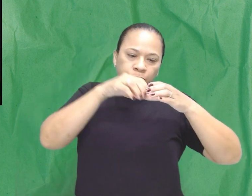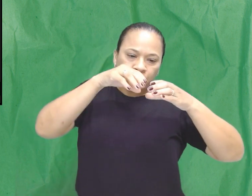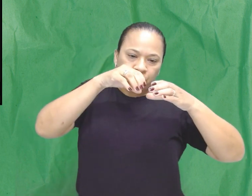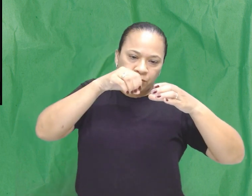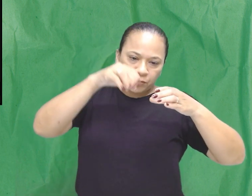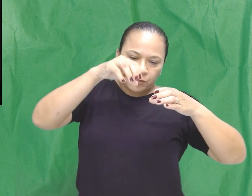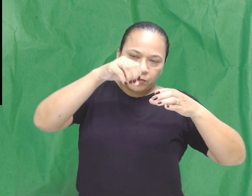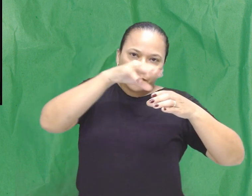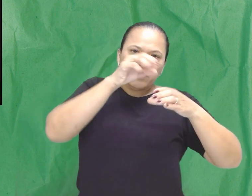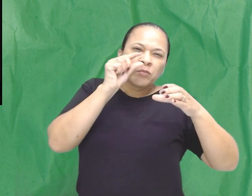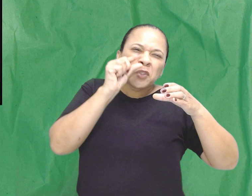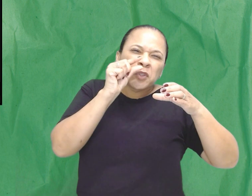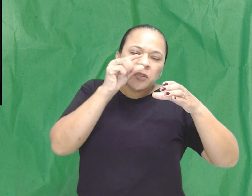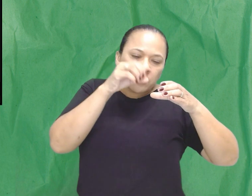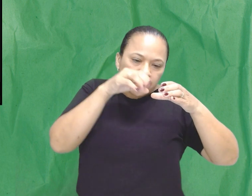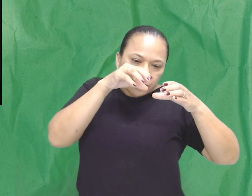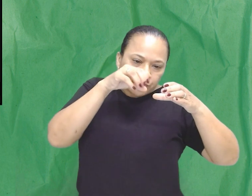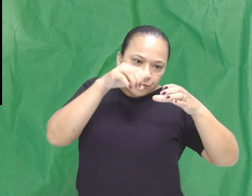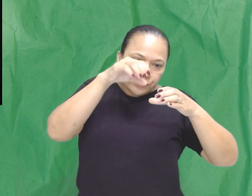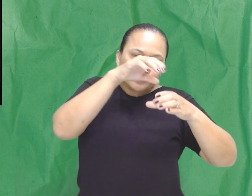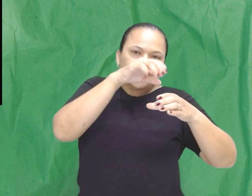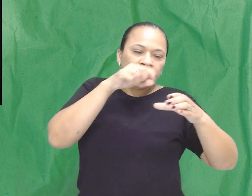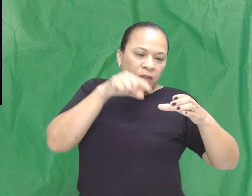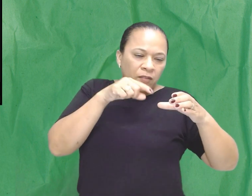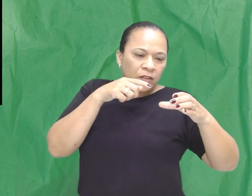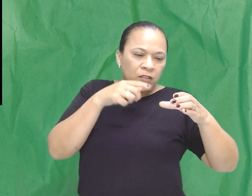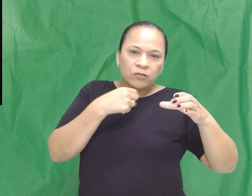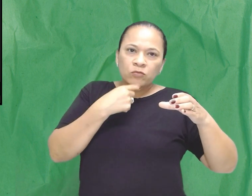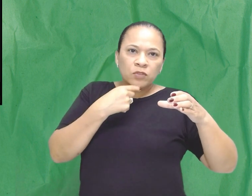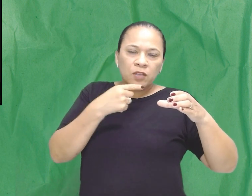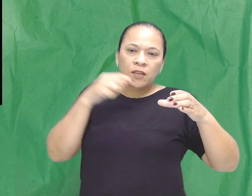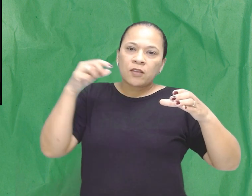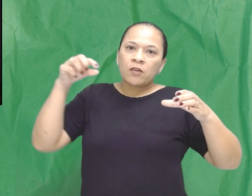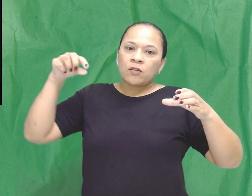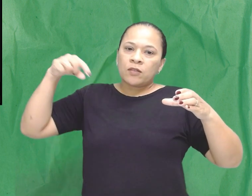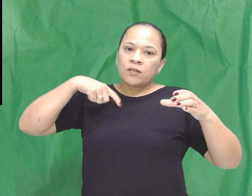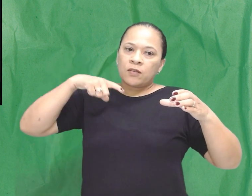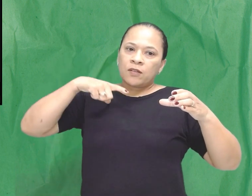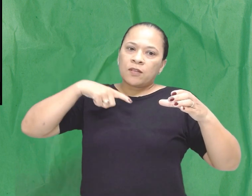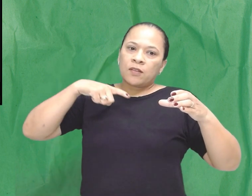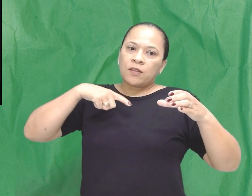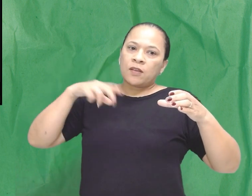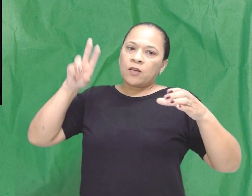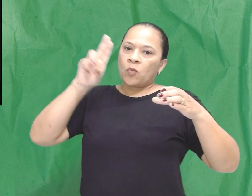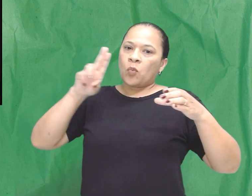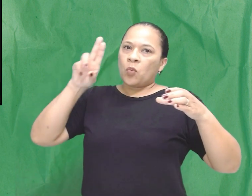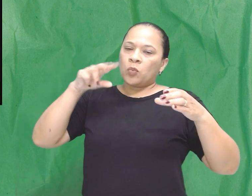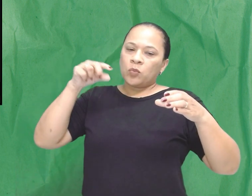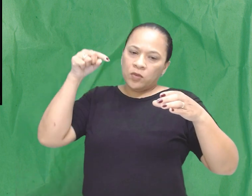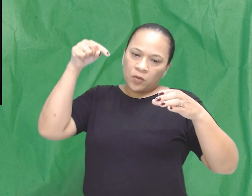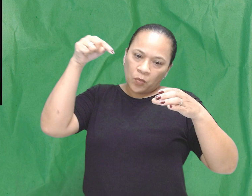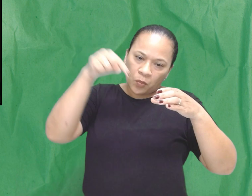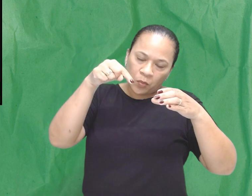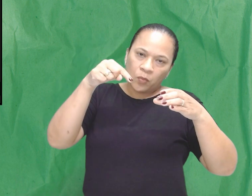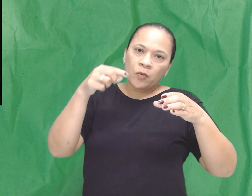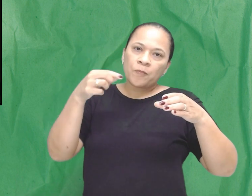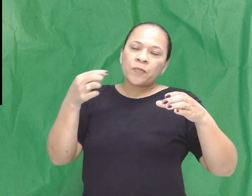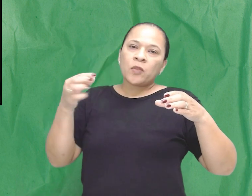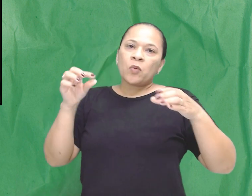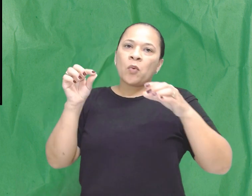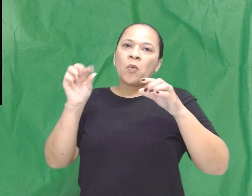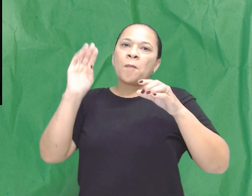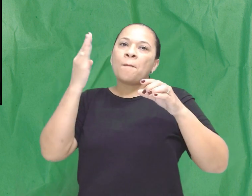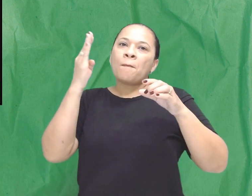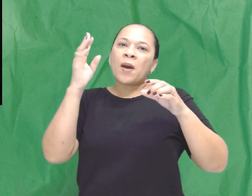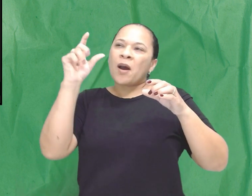da superfície. Se elas não estourarem, você pode estourar usando seu palitinho, o scriber ou um palito de dente, não